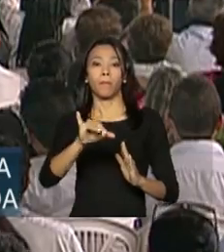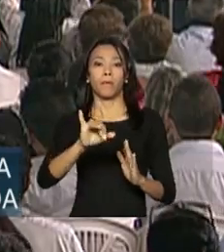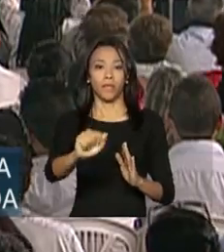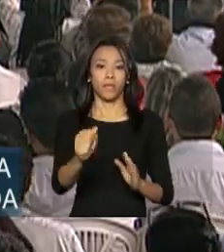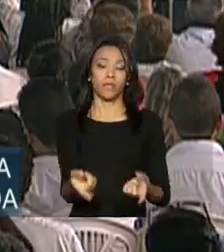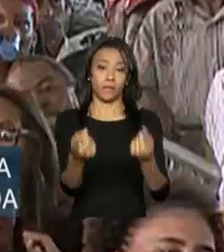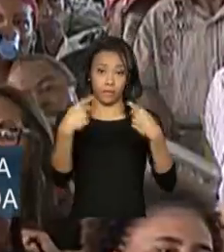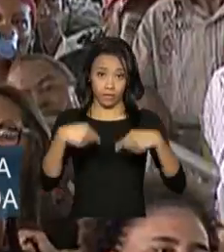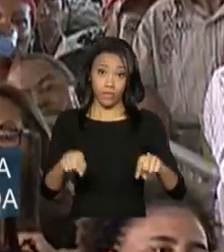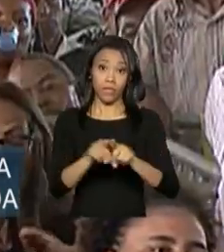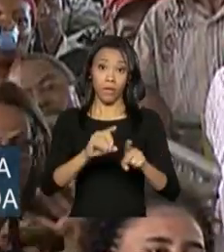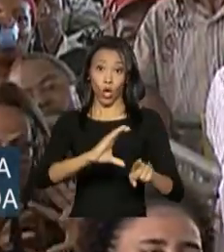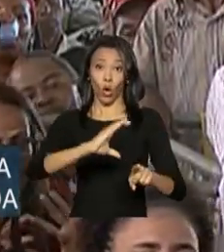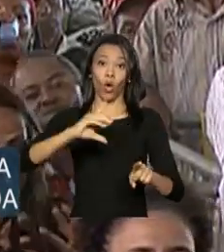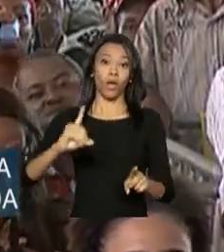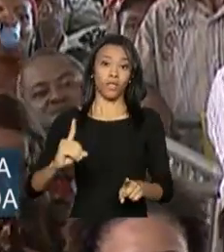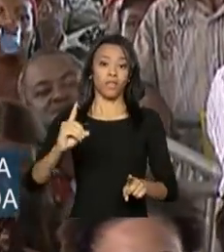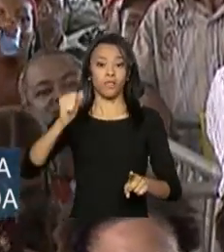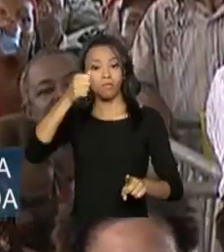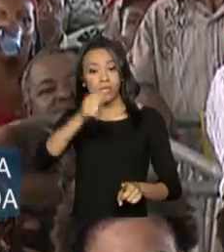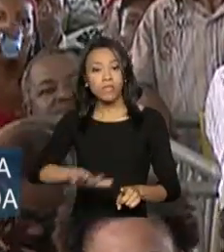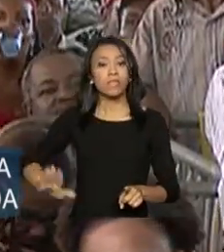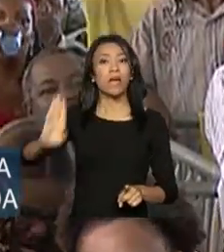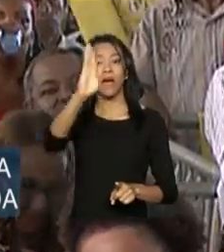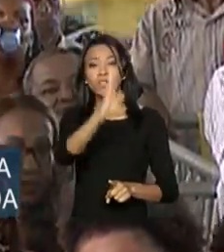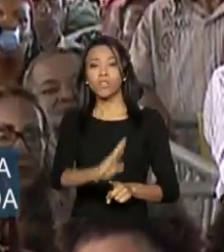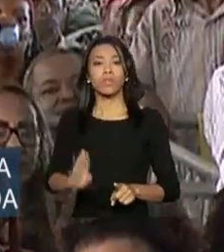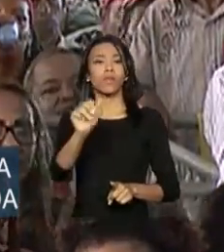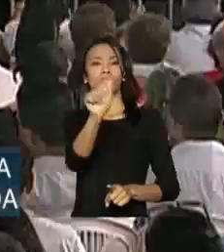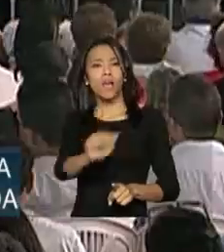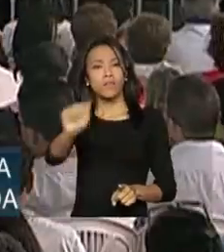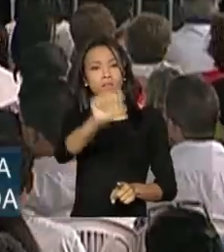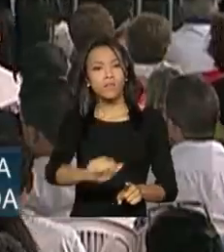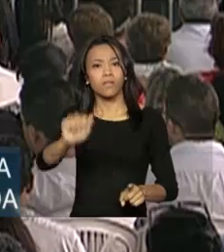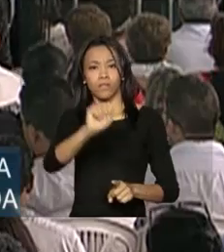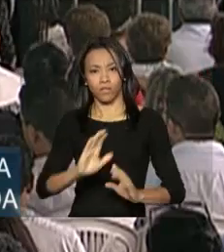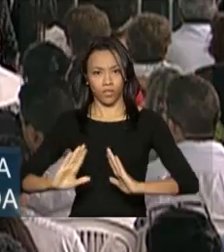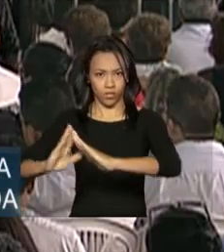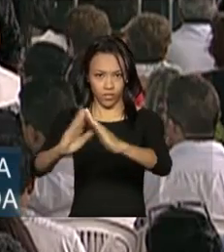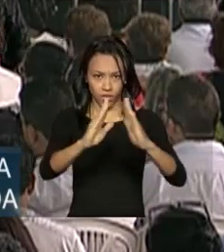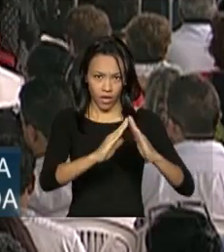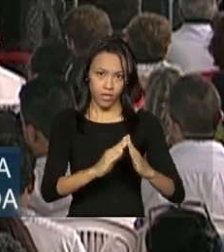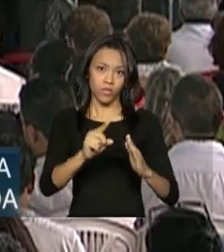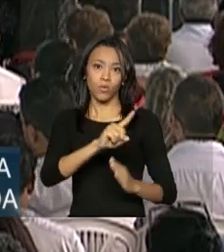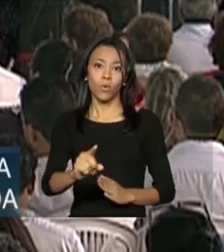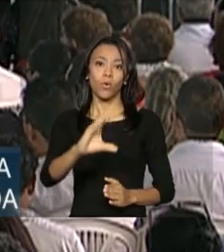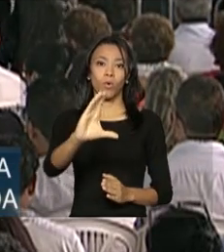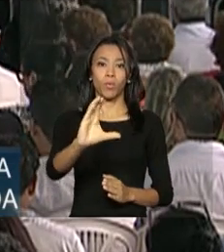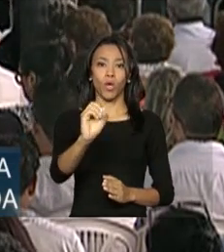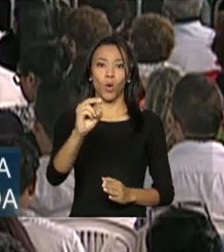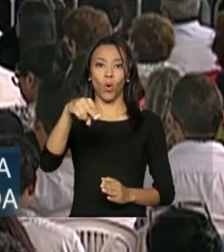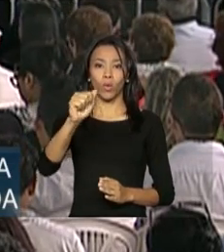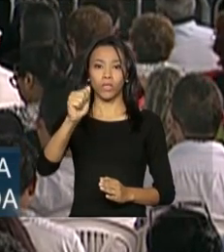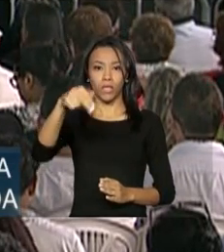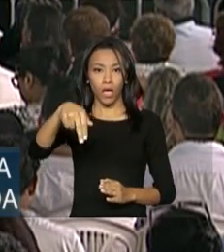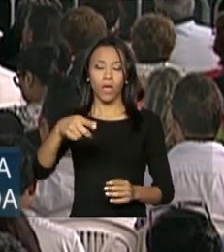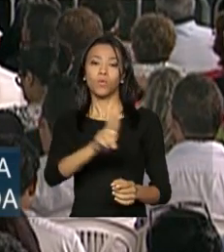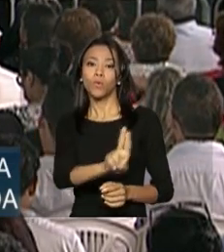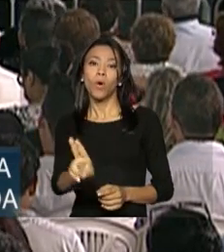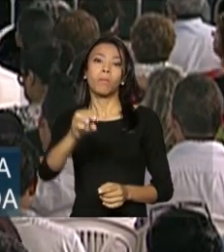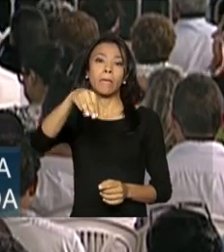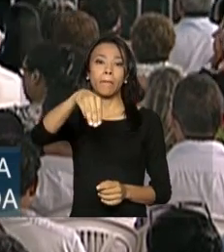Da Coordenação Nacional das Associações de Moradores, CONAM, Maria das